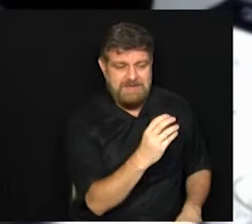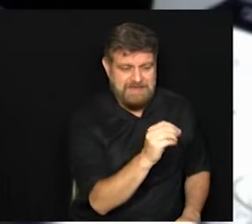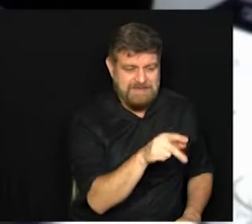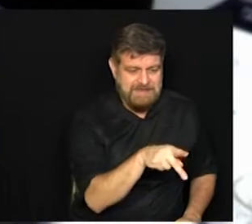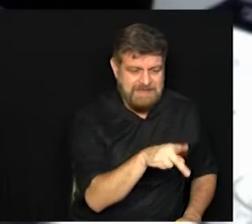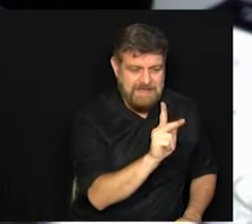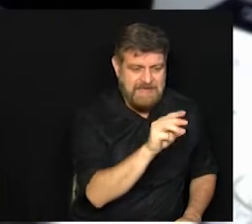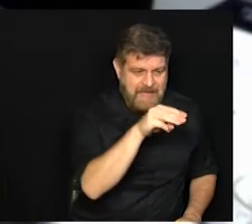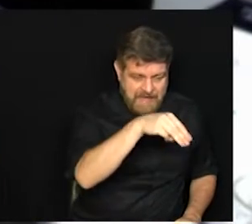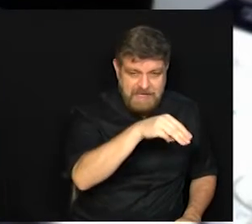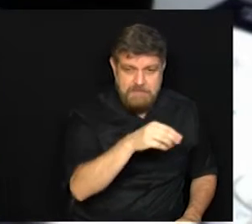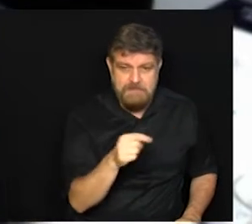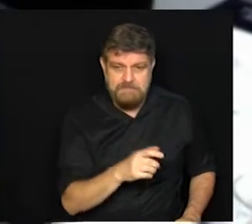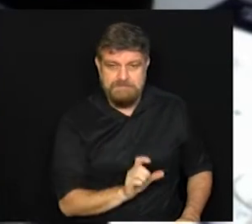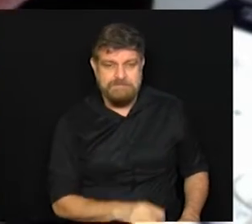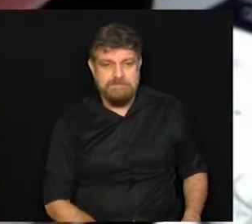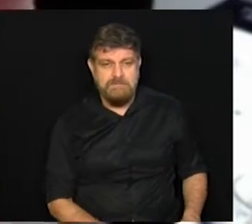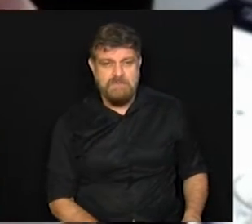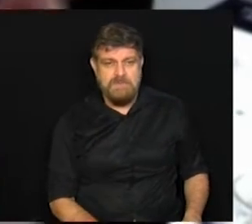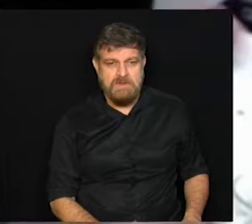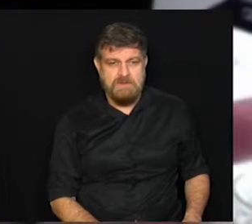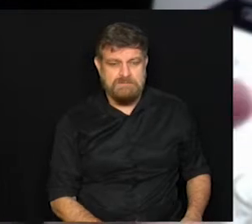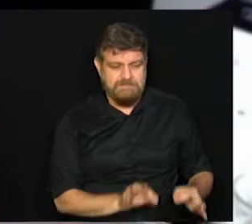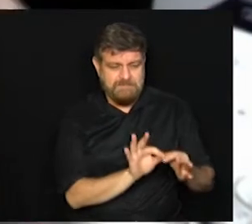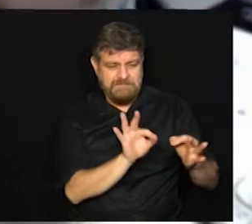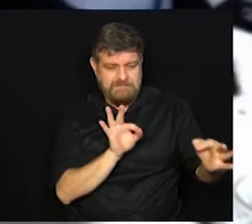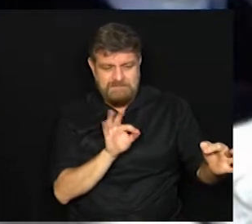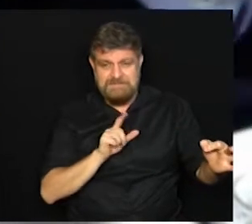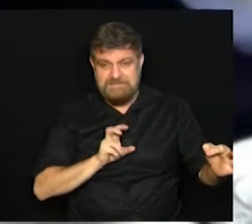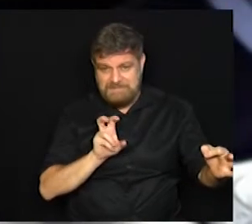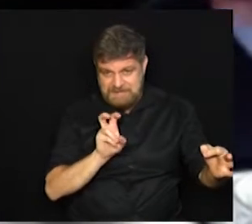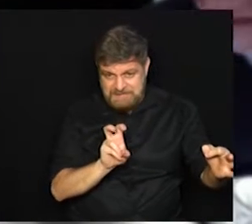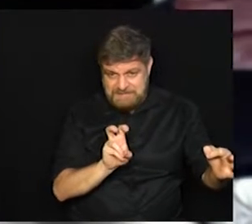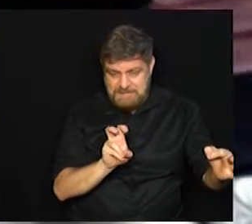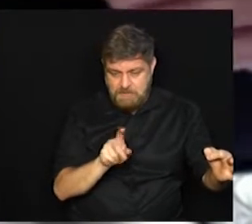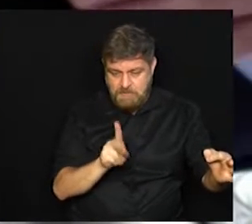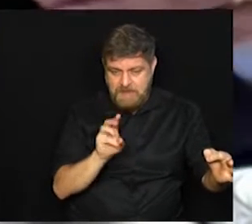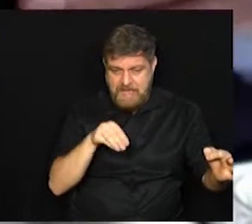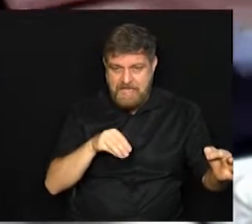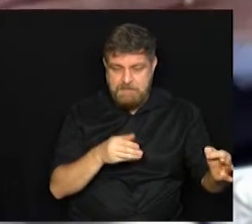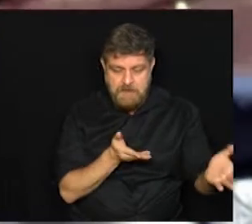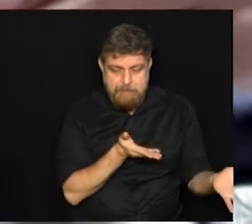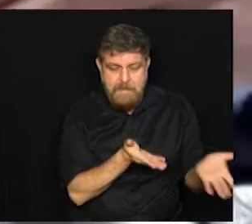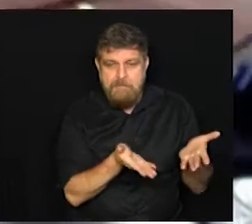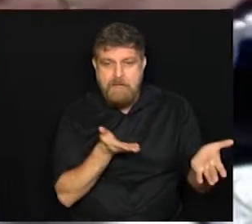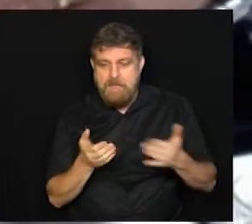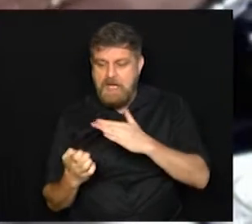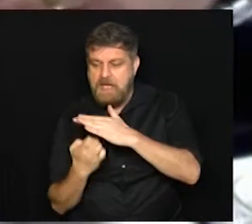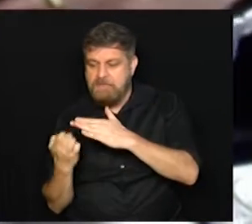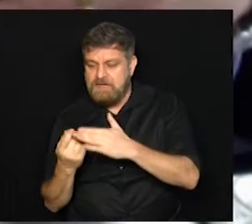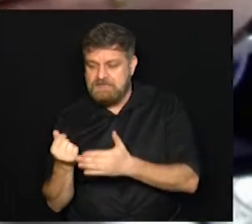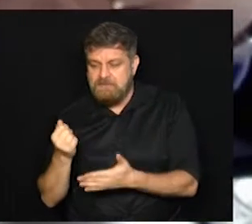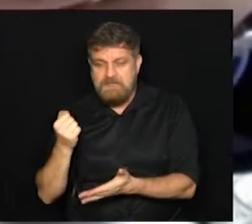30 quilômetros, nós estamos falando aí de 5 que já estão em fase de licitação, né?